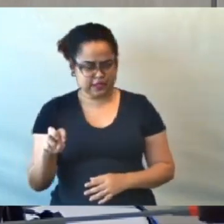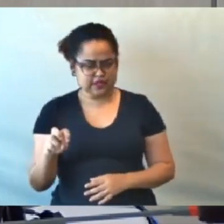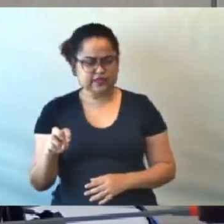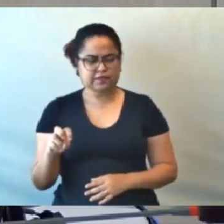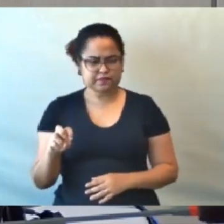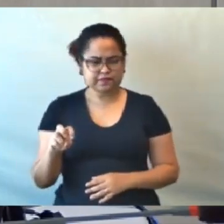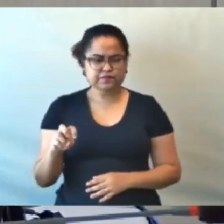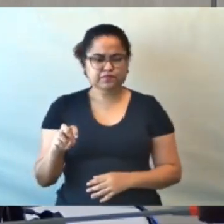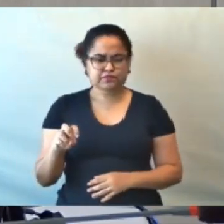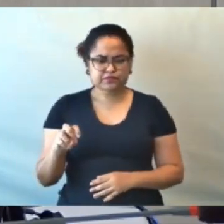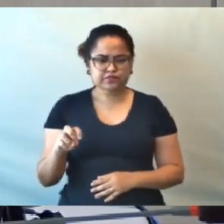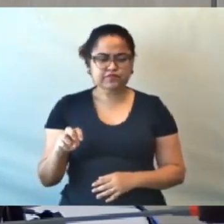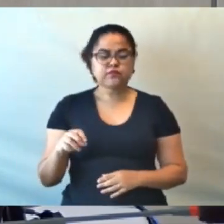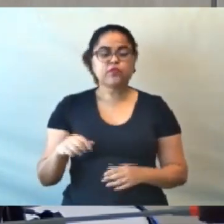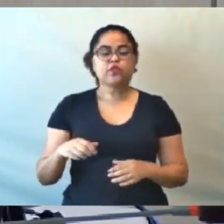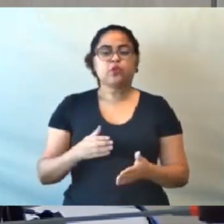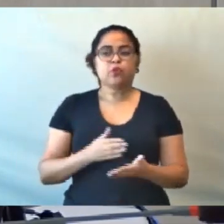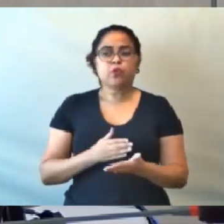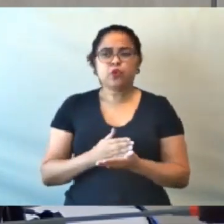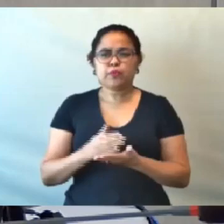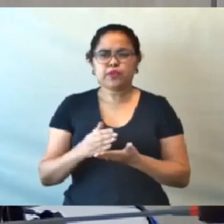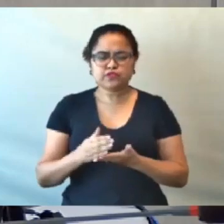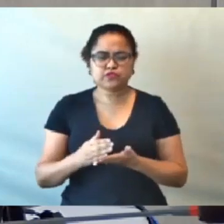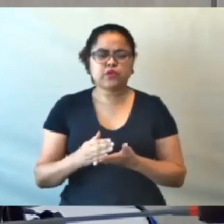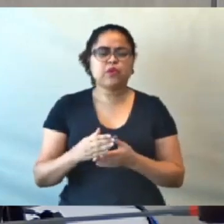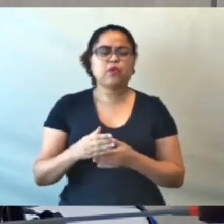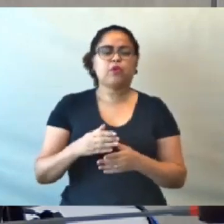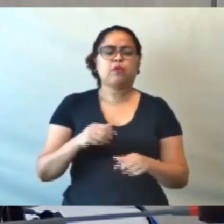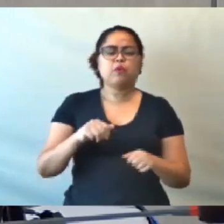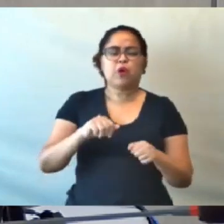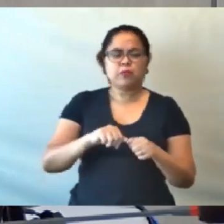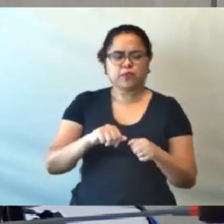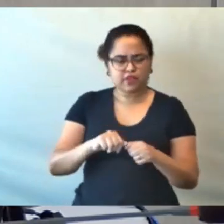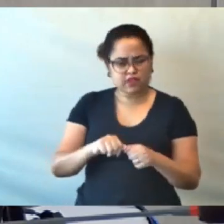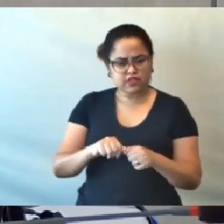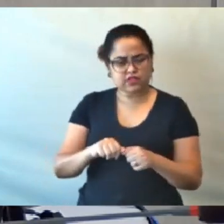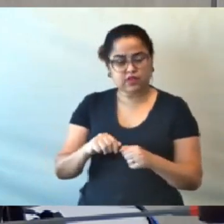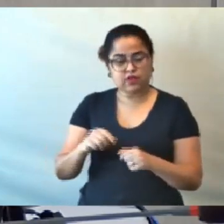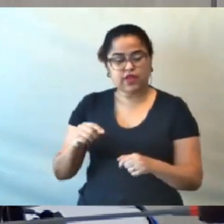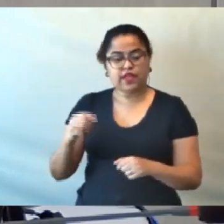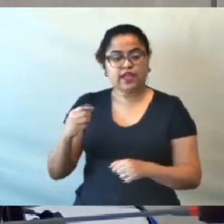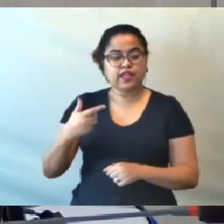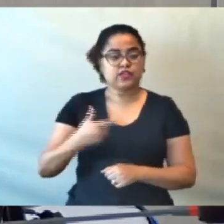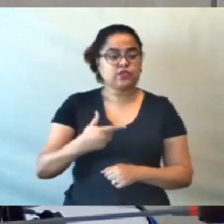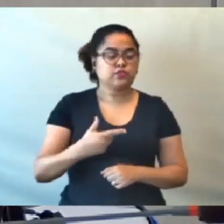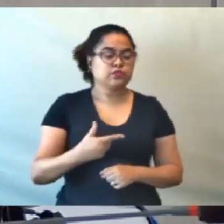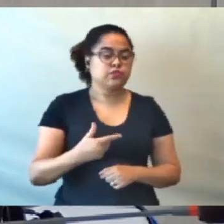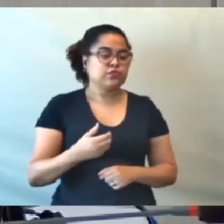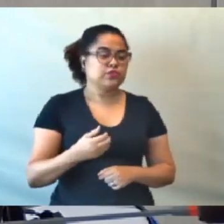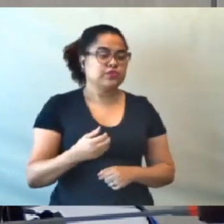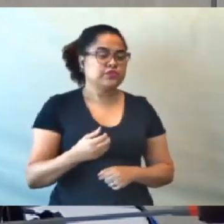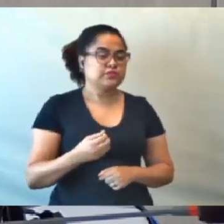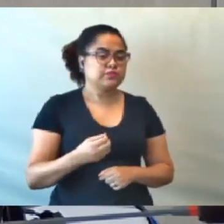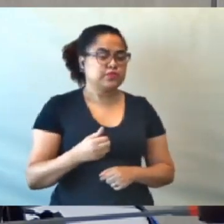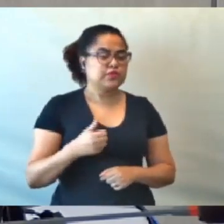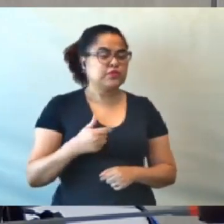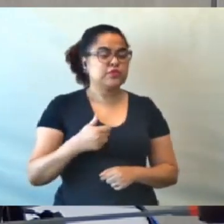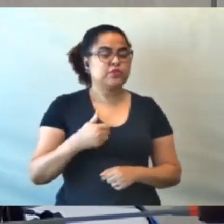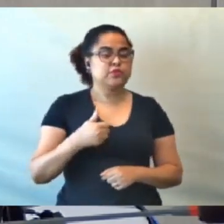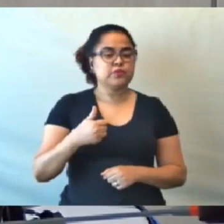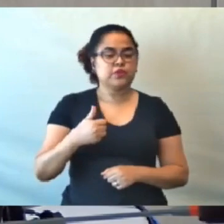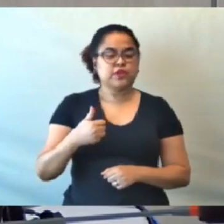em 2016, como a senhora bem frisou. Depois, nós tivemos um novo contrato já em 2018, e